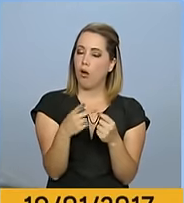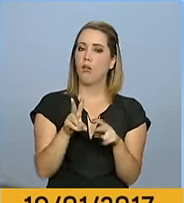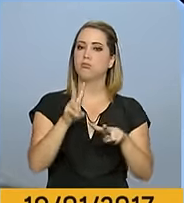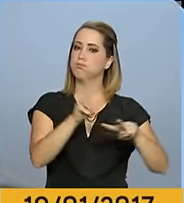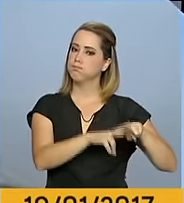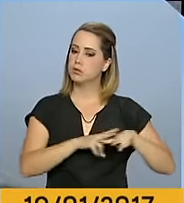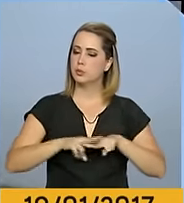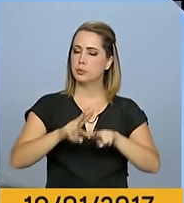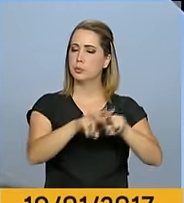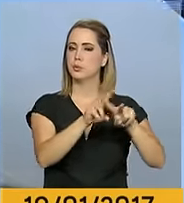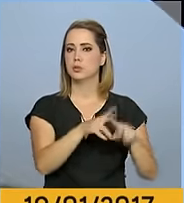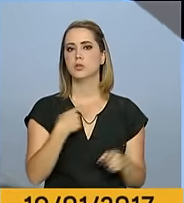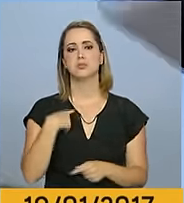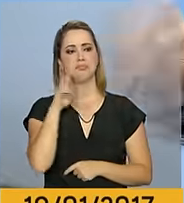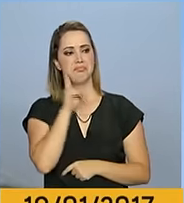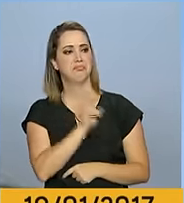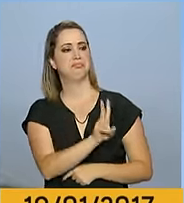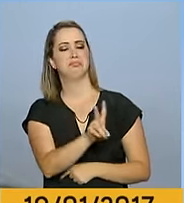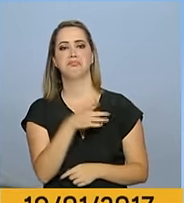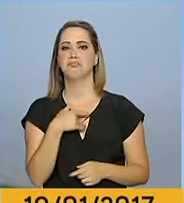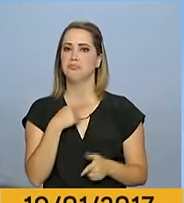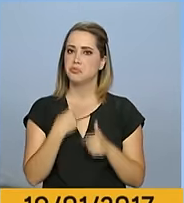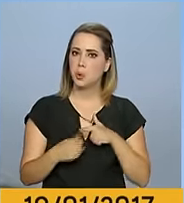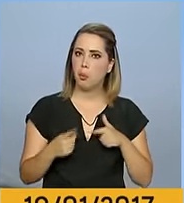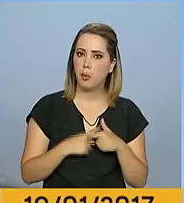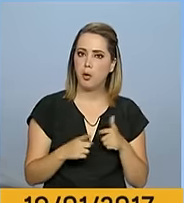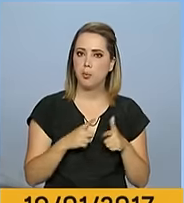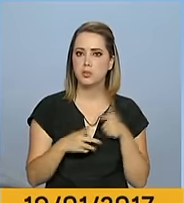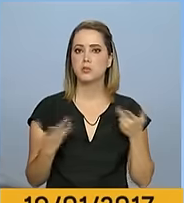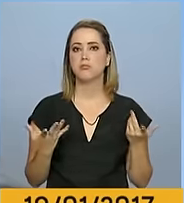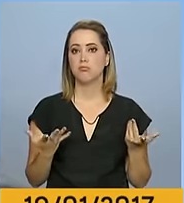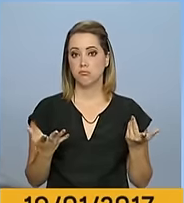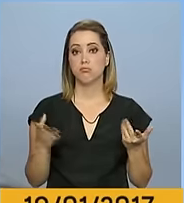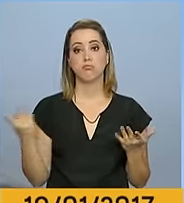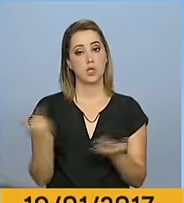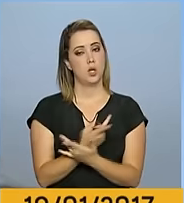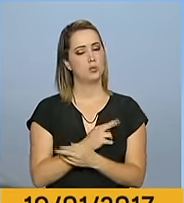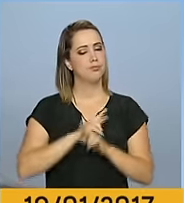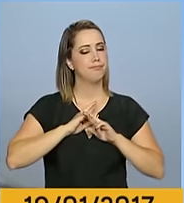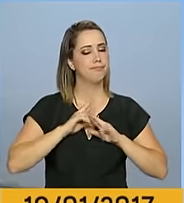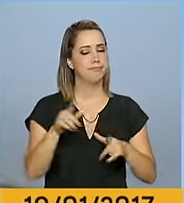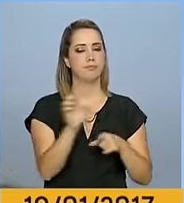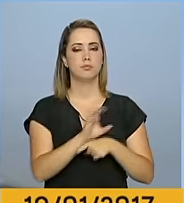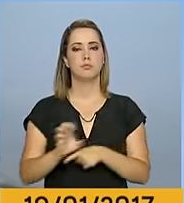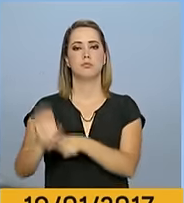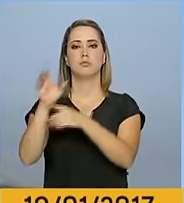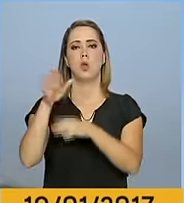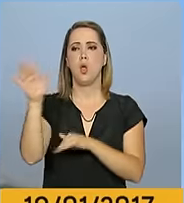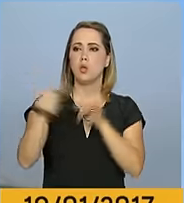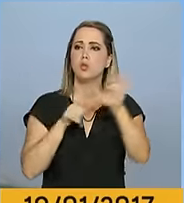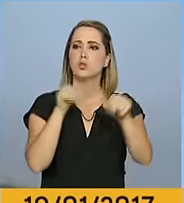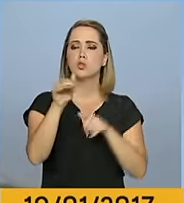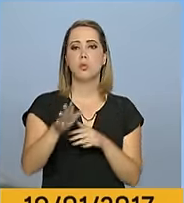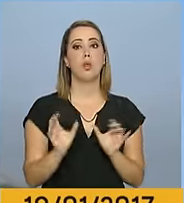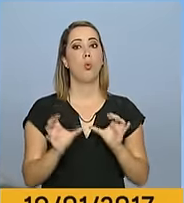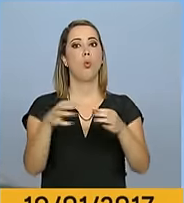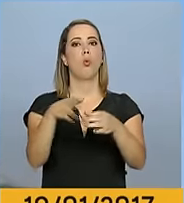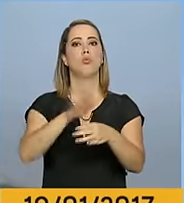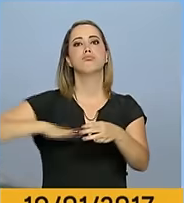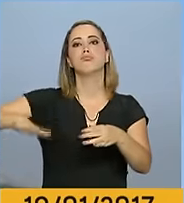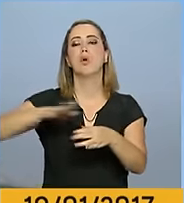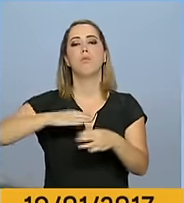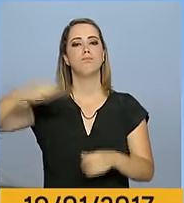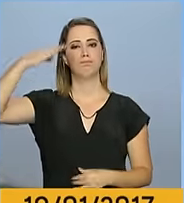viram os dramas terríveis que ocorreram em penitenciárias de vários estados. Eu chamei as Forças Armadas